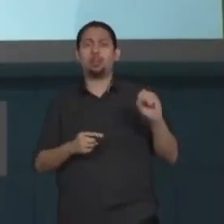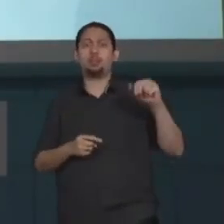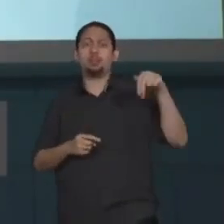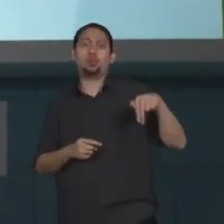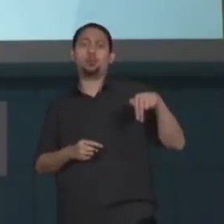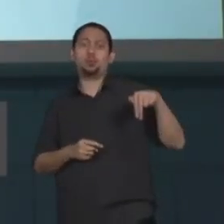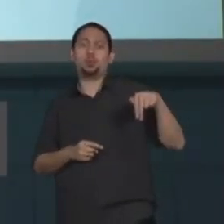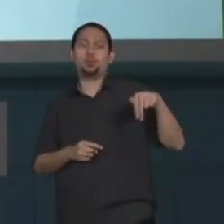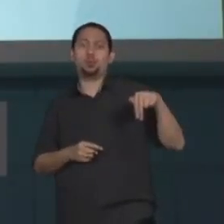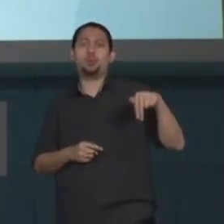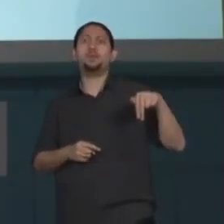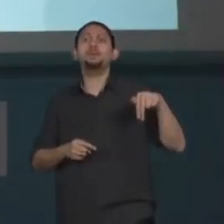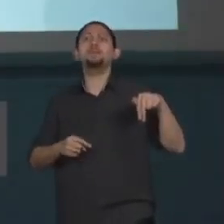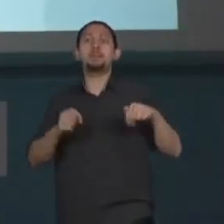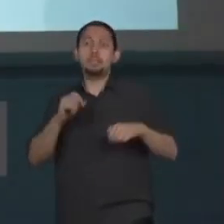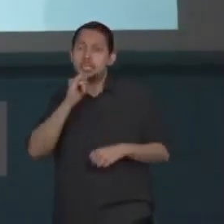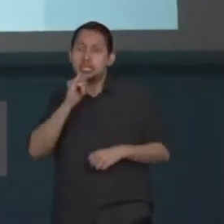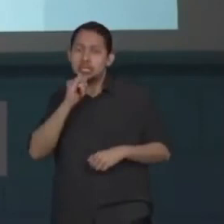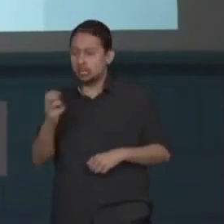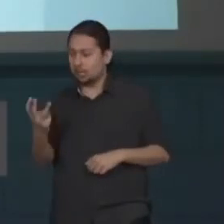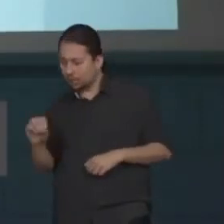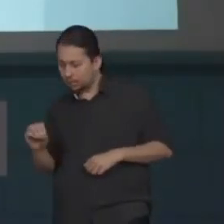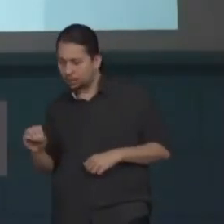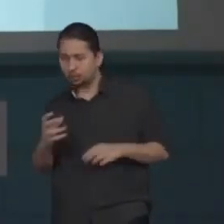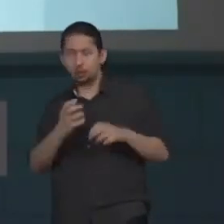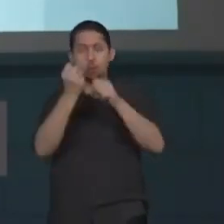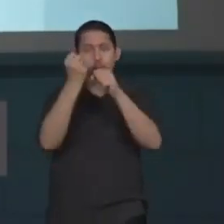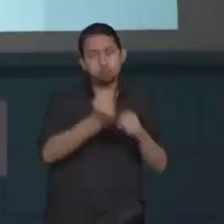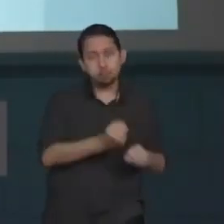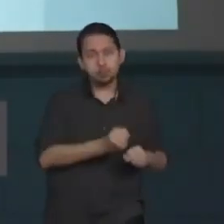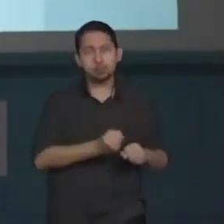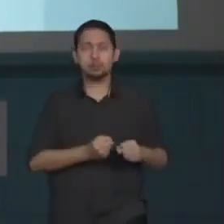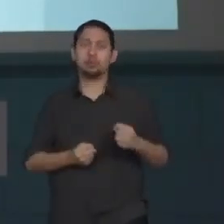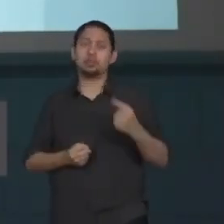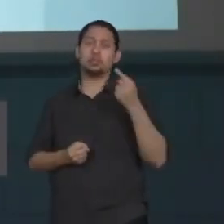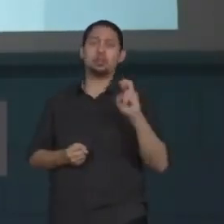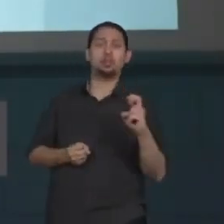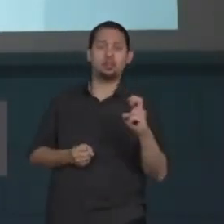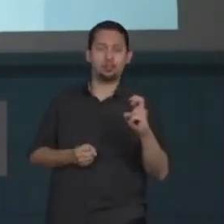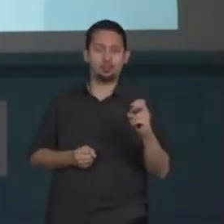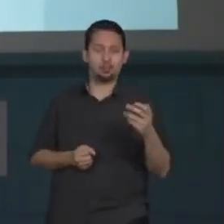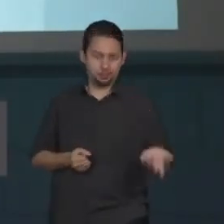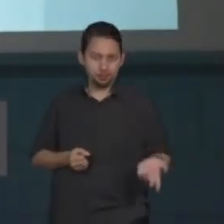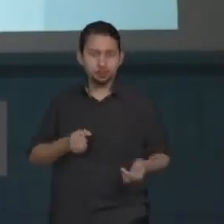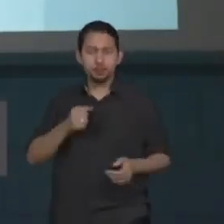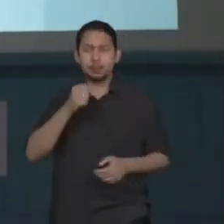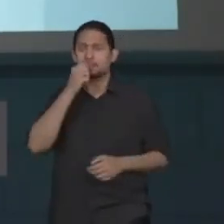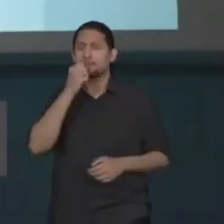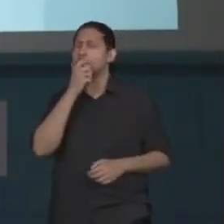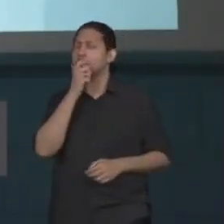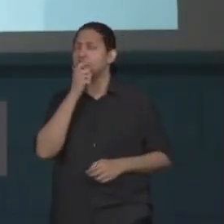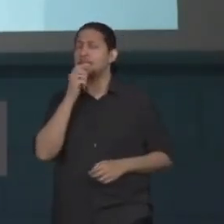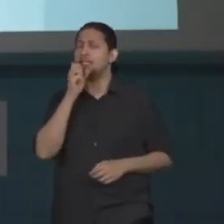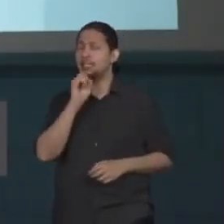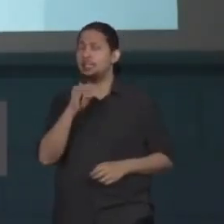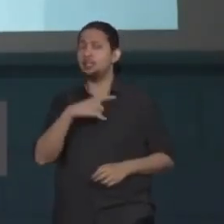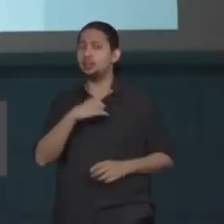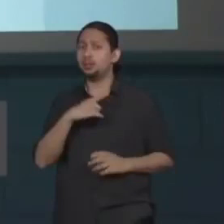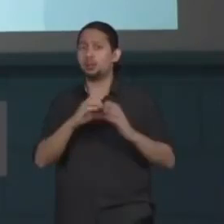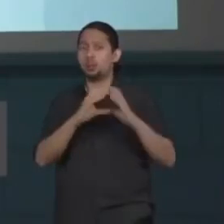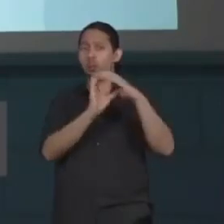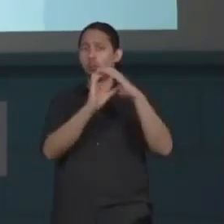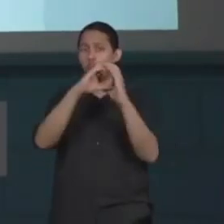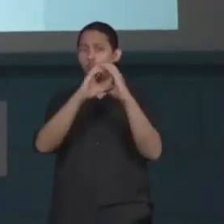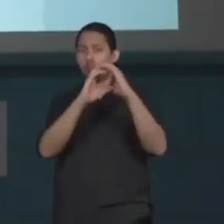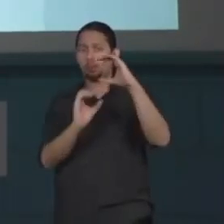a força de 15 quilos. Então, ó, já se eu tiver 2 polias, vai diminuir ainda mais o peso que eu